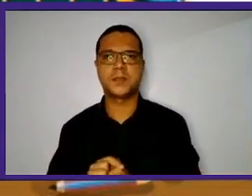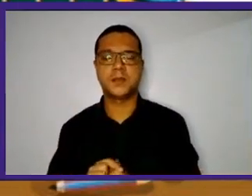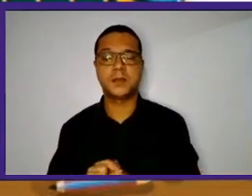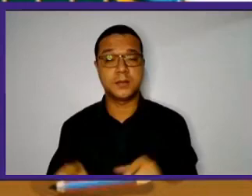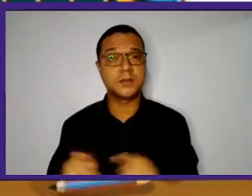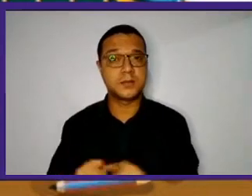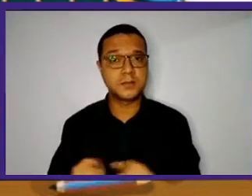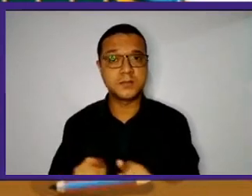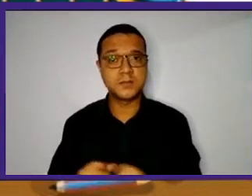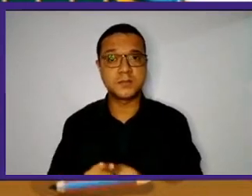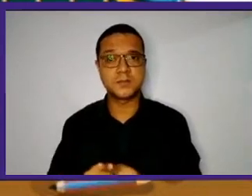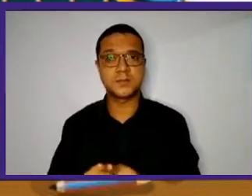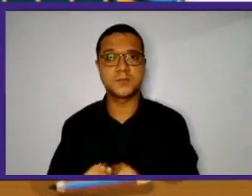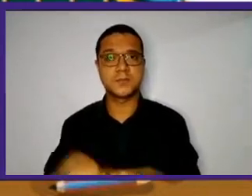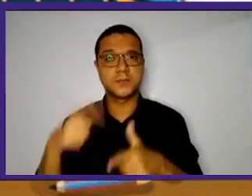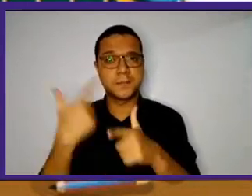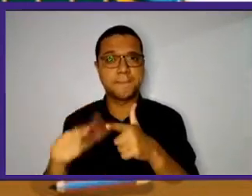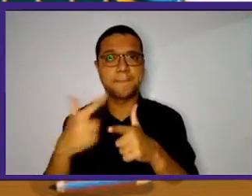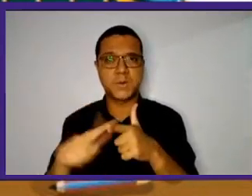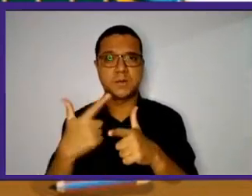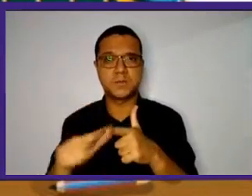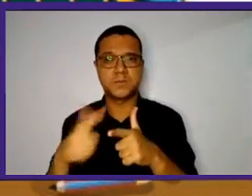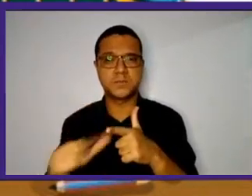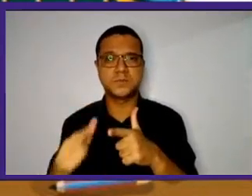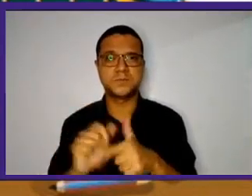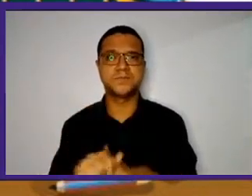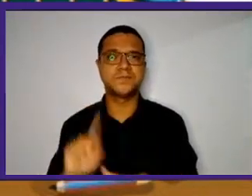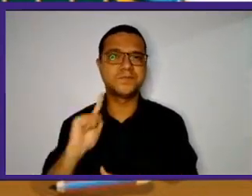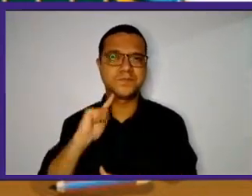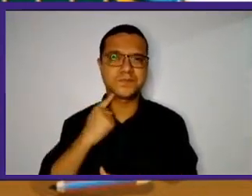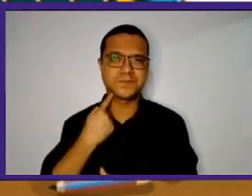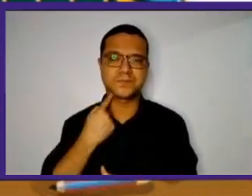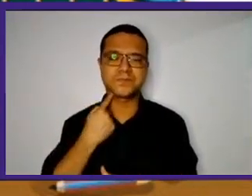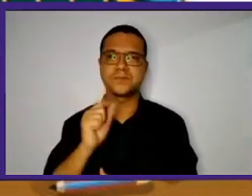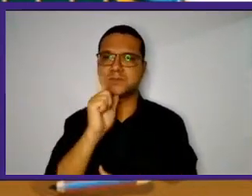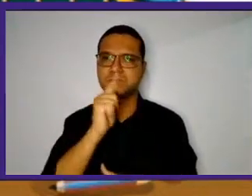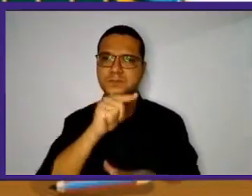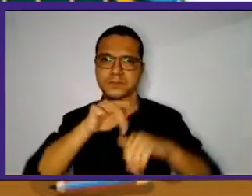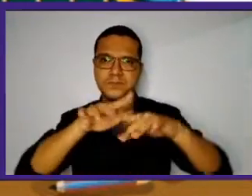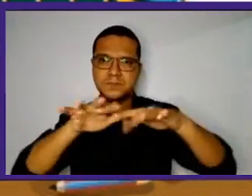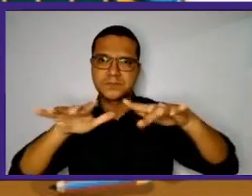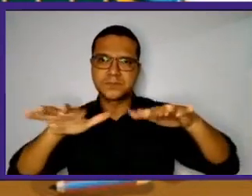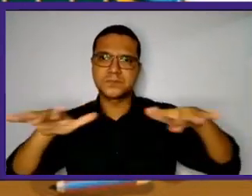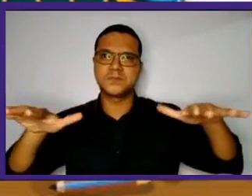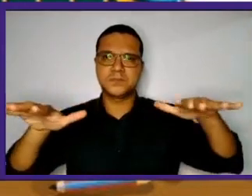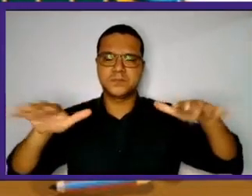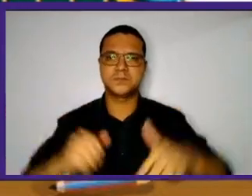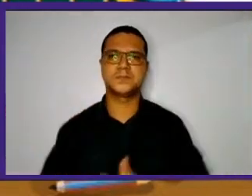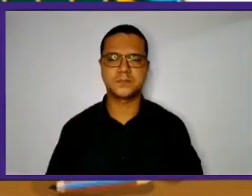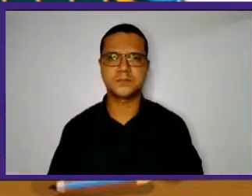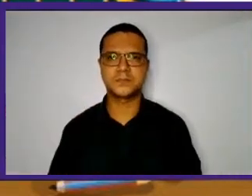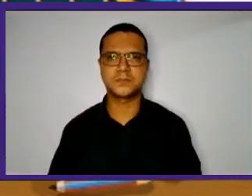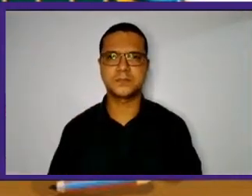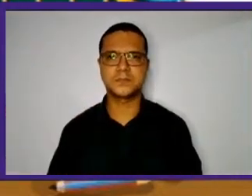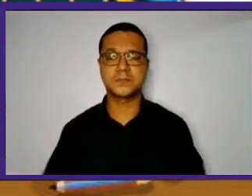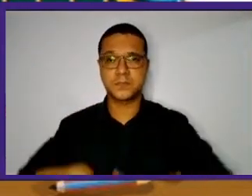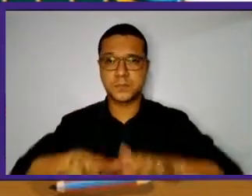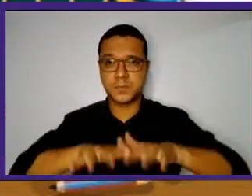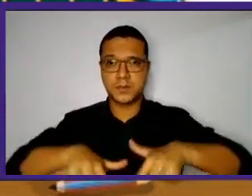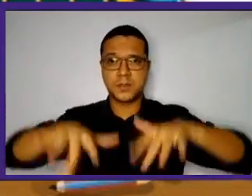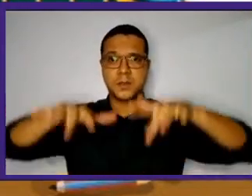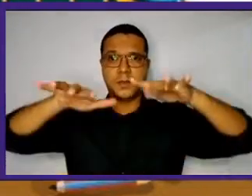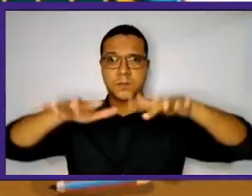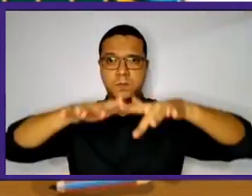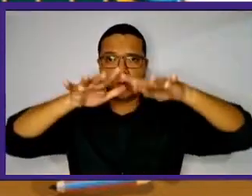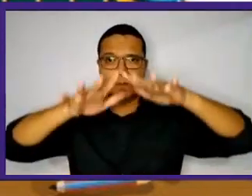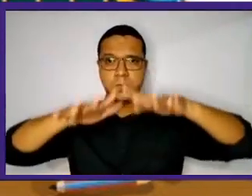sem contar dos problemas da poluição do mar e as correntes marítimas. A maré está mais